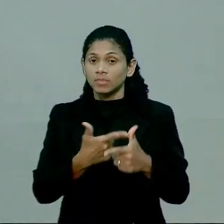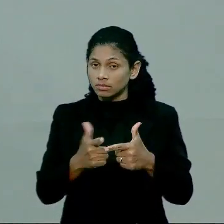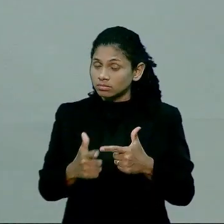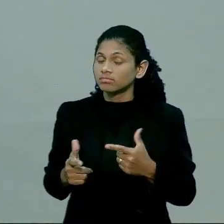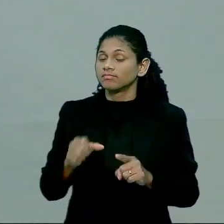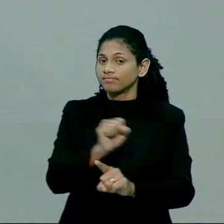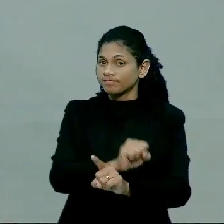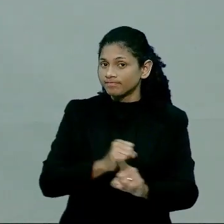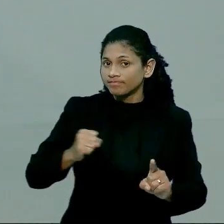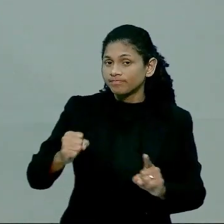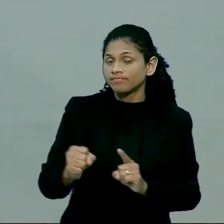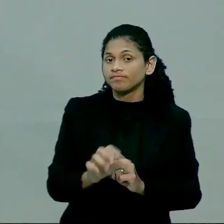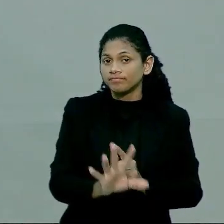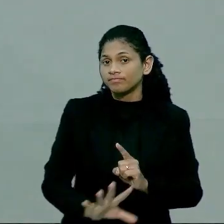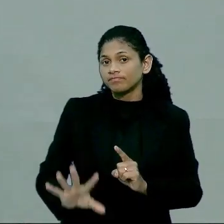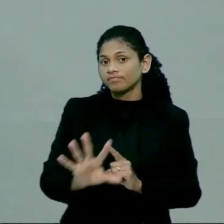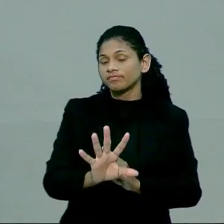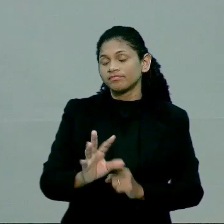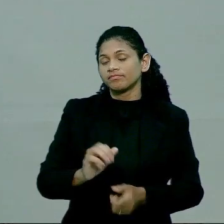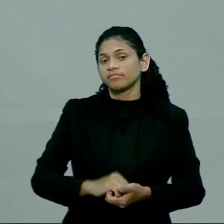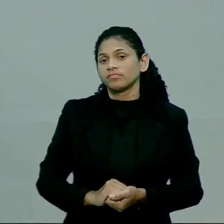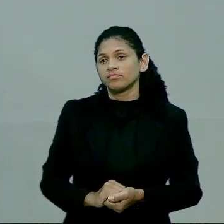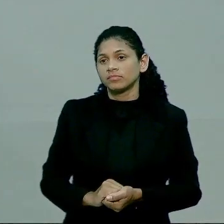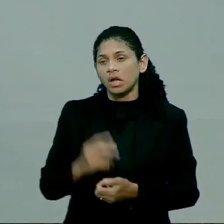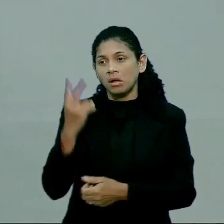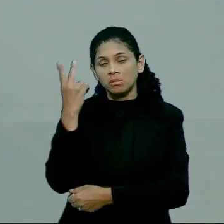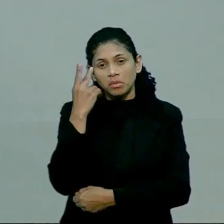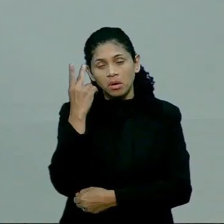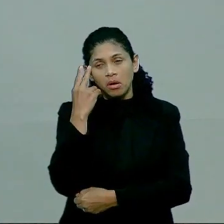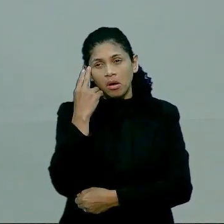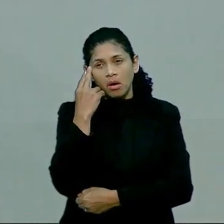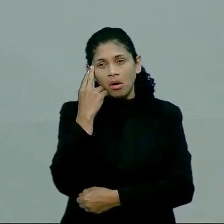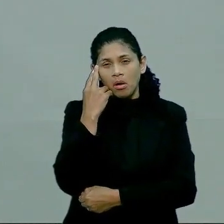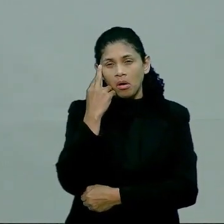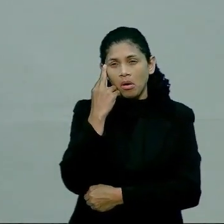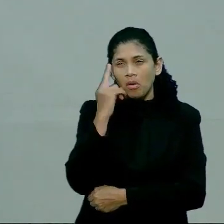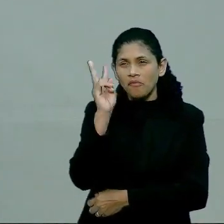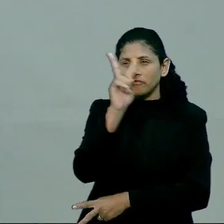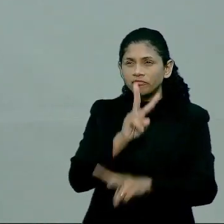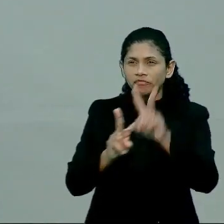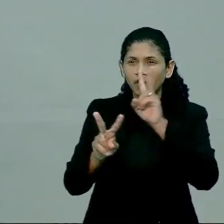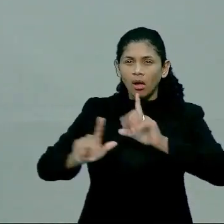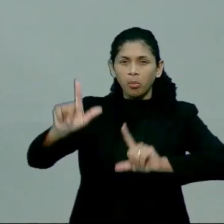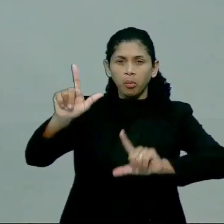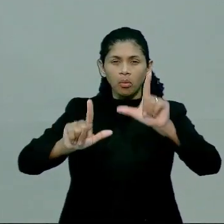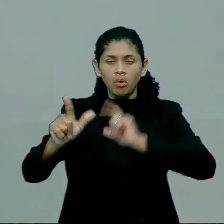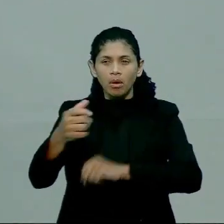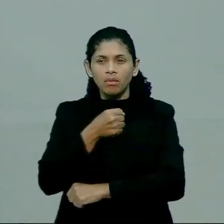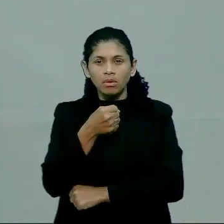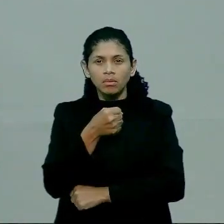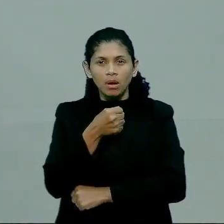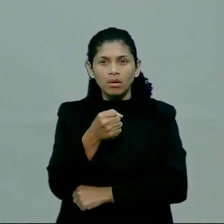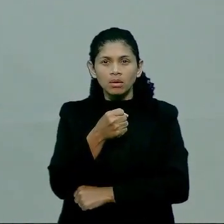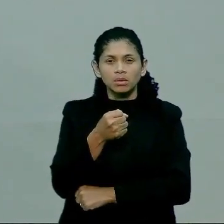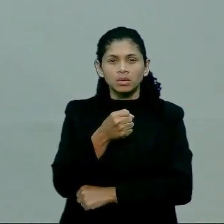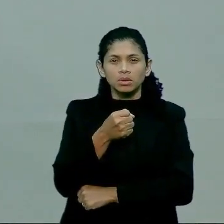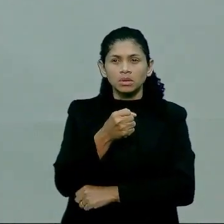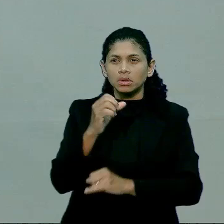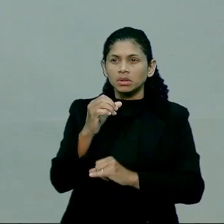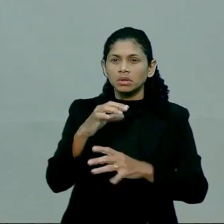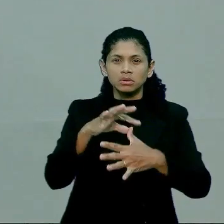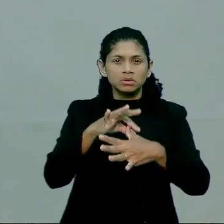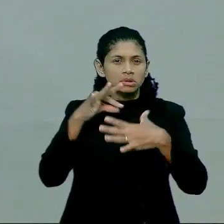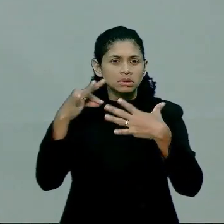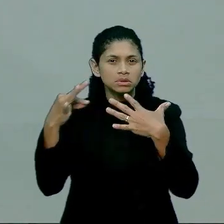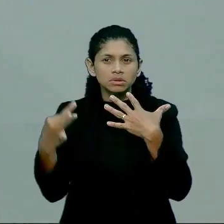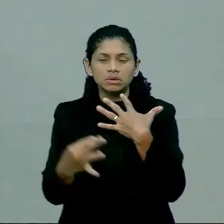diariamente Nós pegamos o noticiário é entrarmos aí no Facebook né nas redes sociais diversas nós vamos